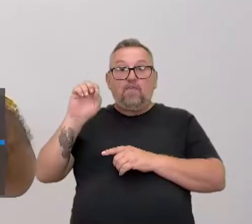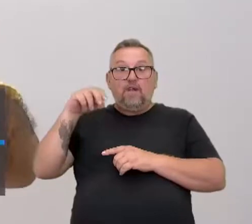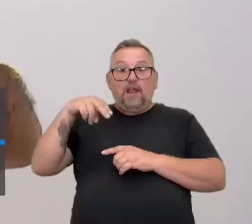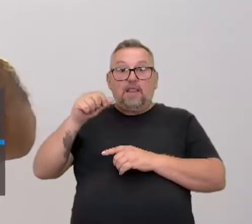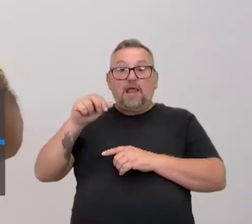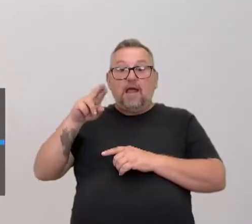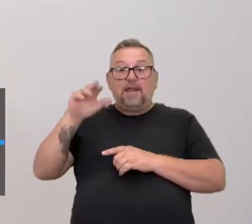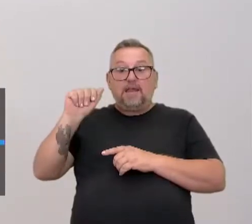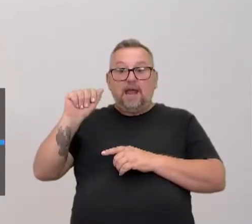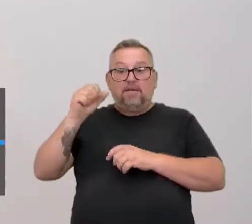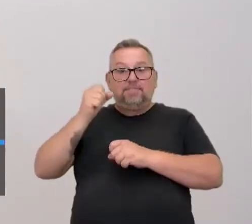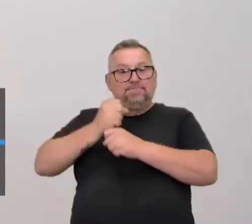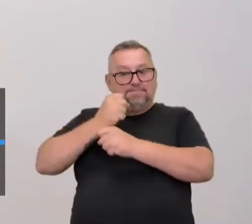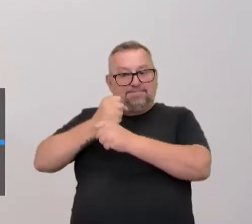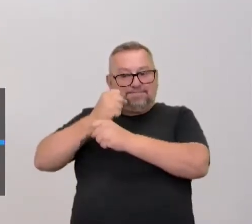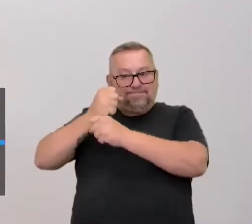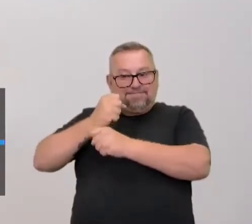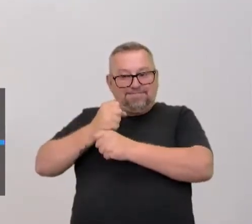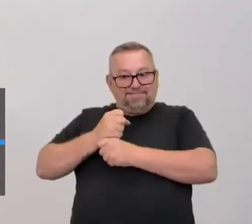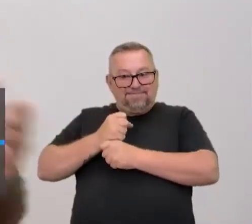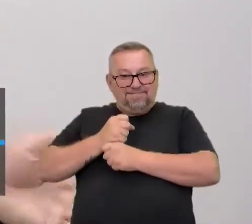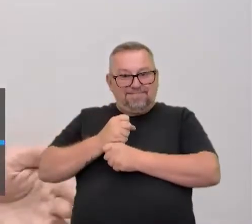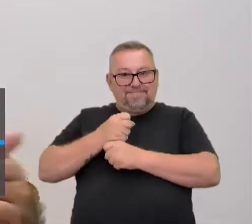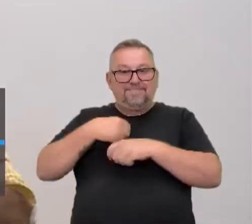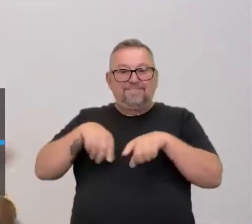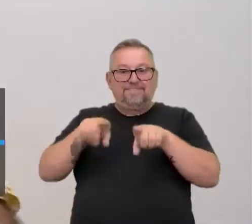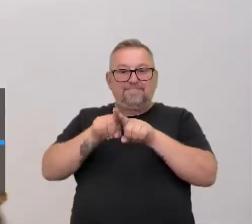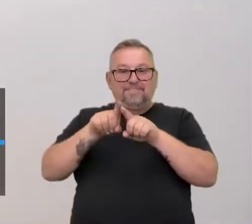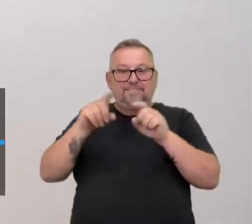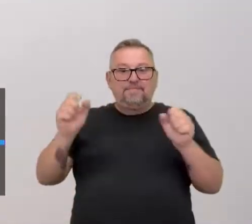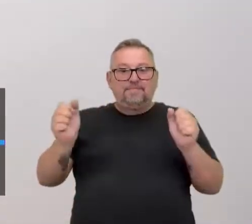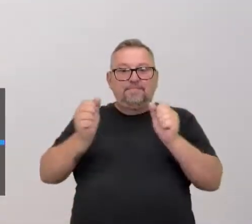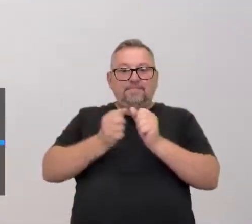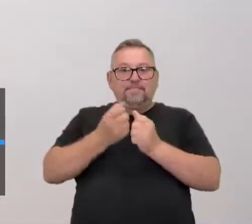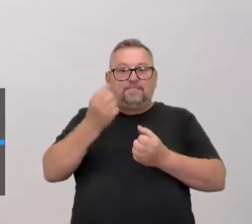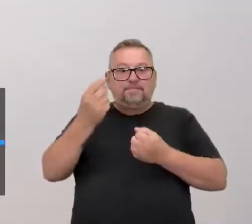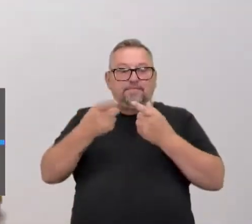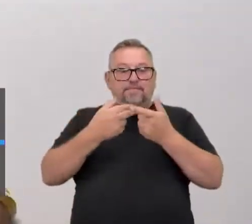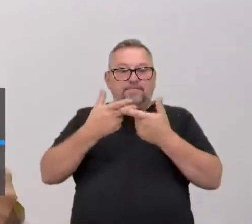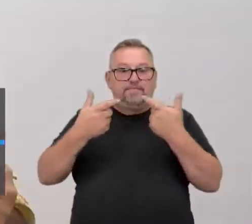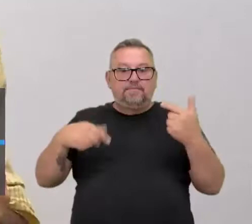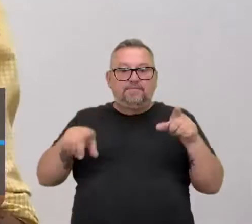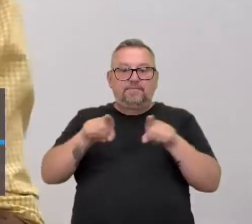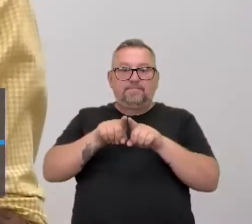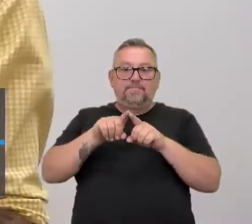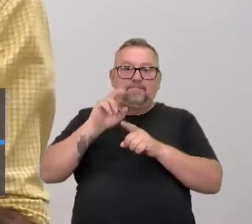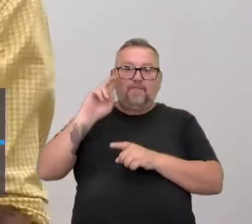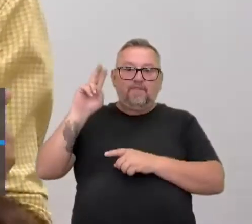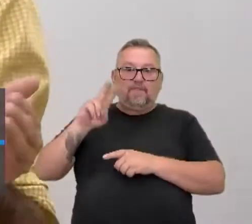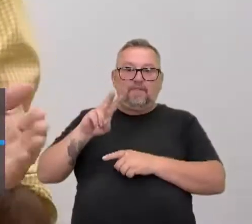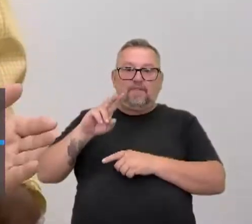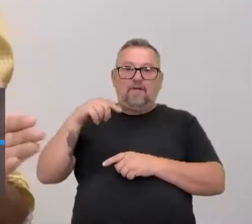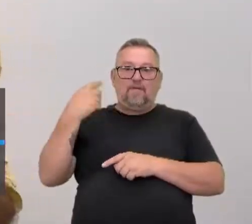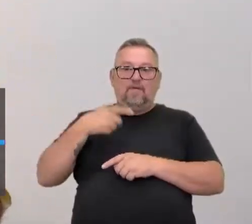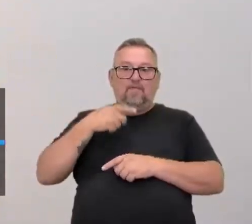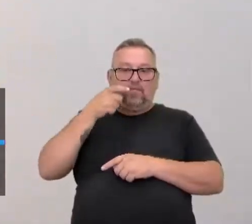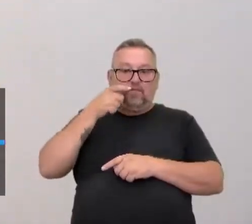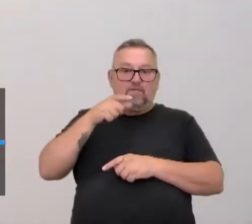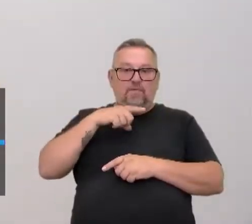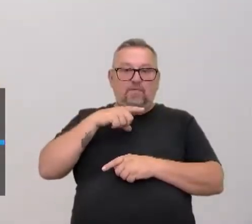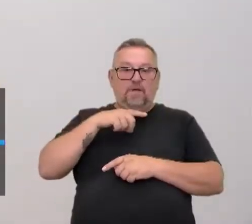dar na sedentarização, e aí a gente junta algumas coisas. A sedentarização, nós temos